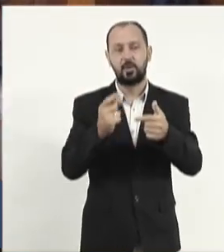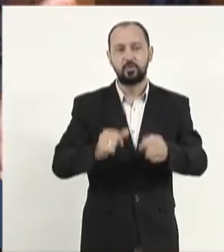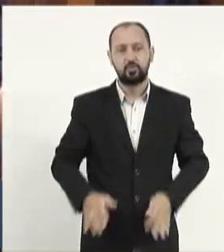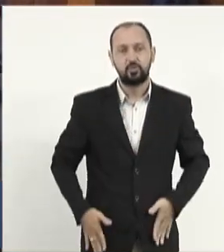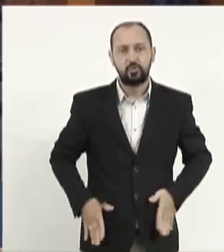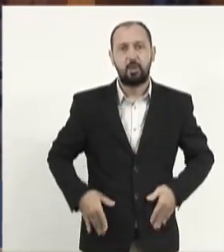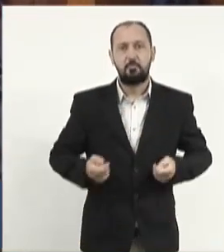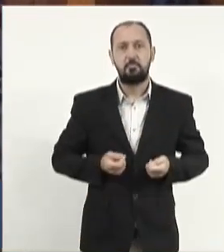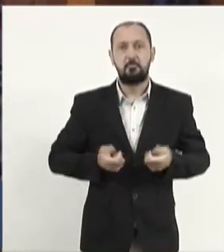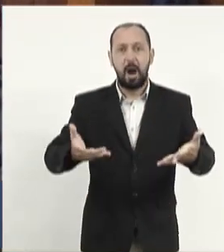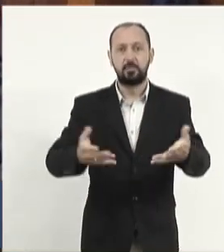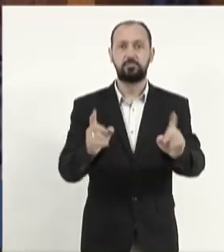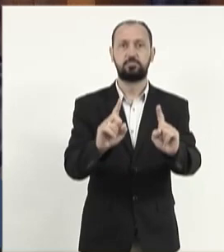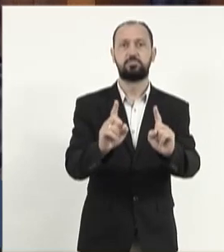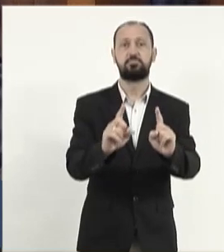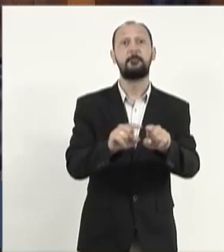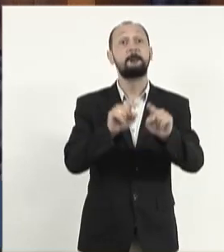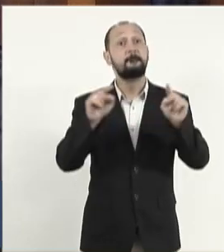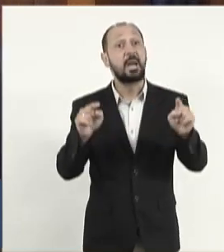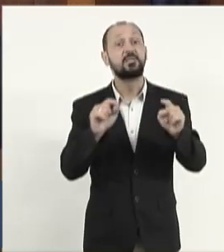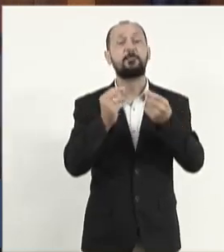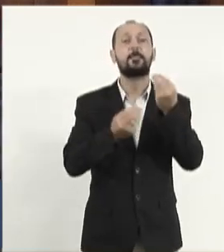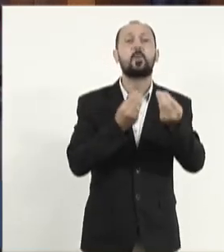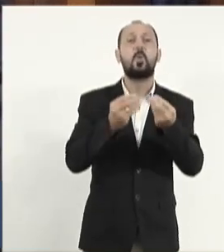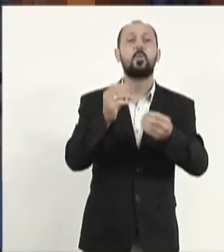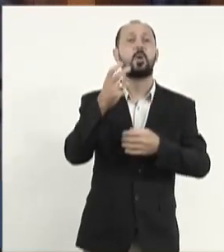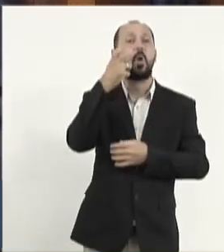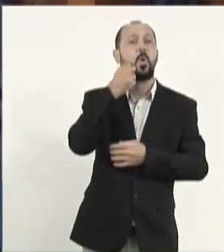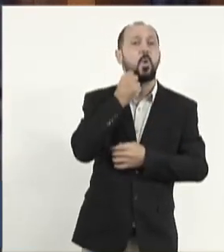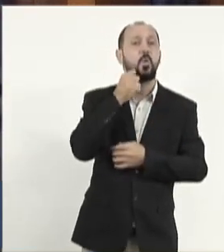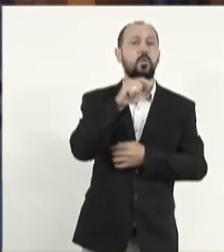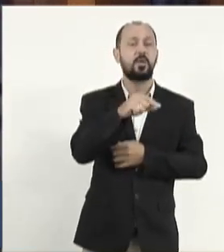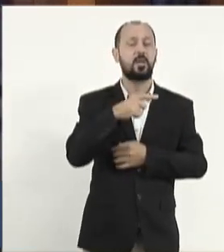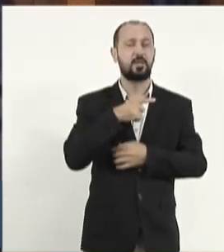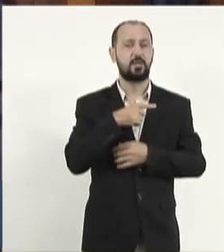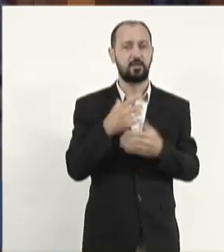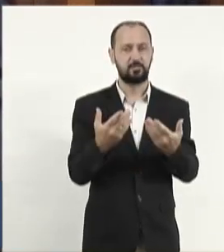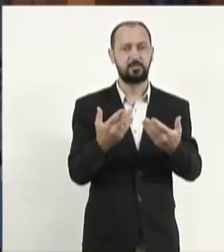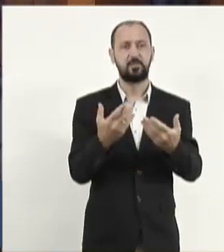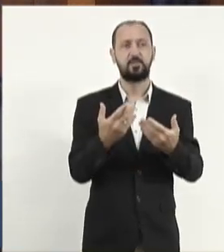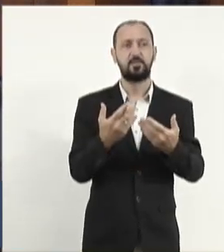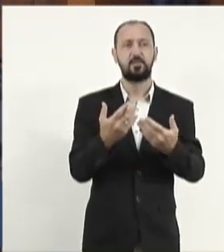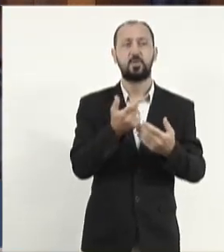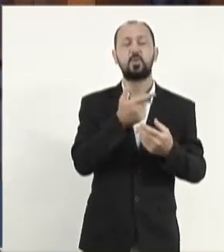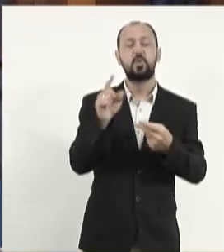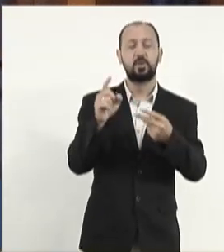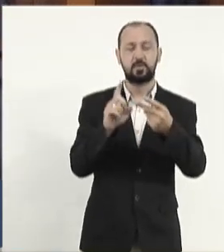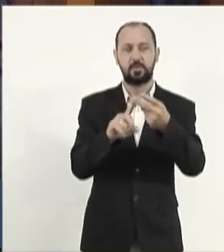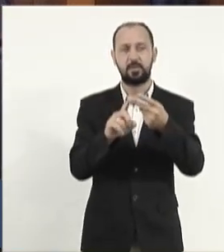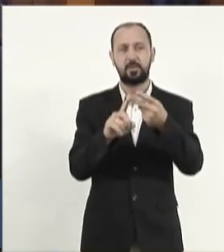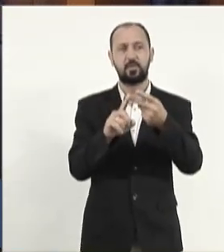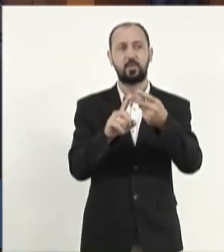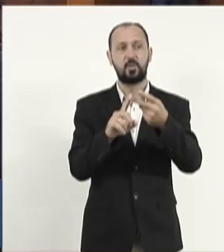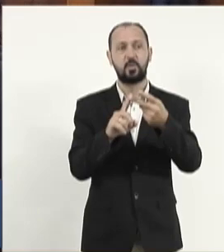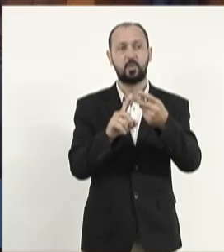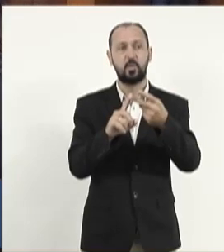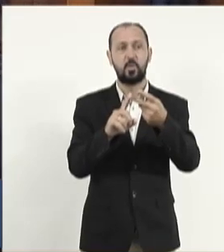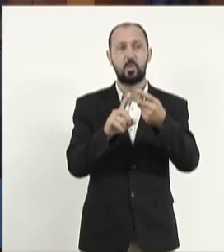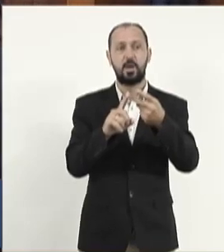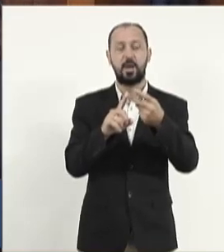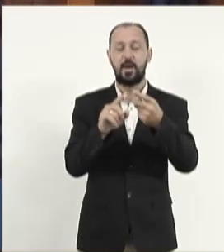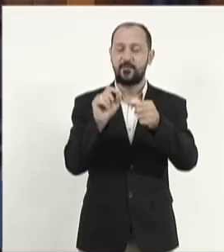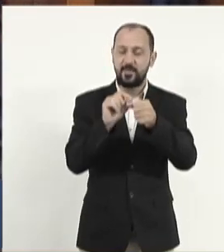do bolso, mas assim, qual que é o lucro que essa empresa está tendo, né? E outra coisa, né,